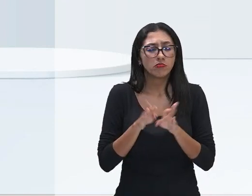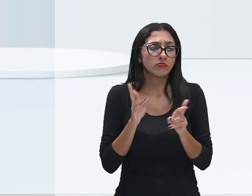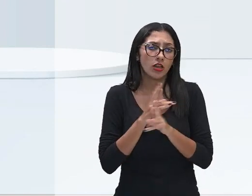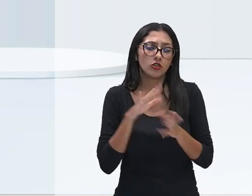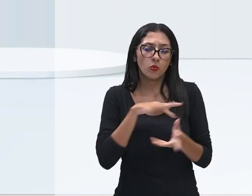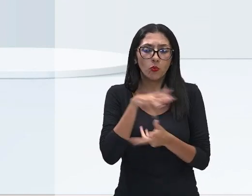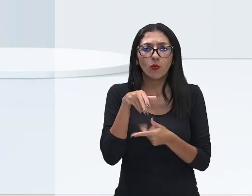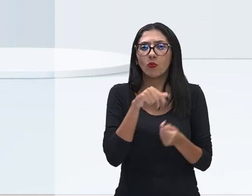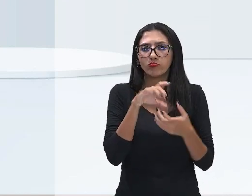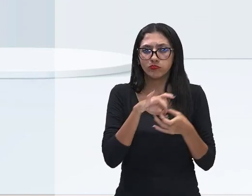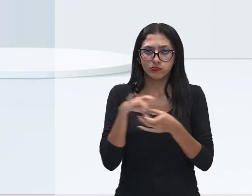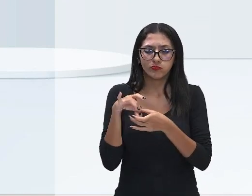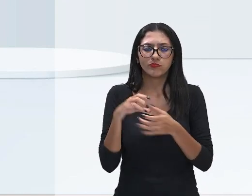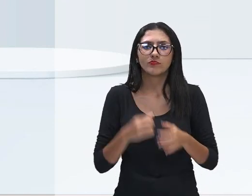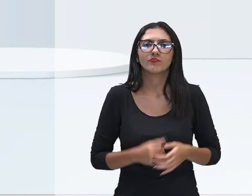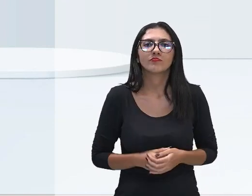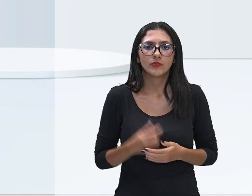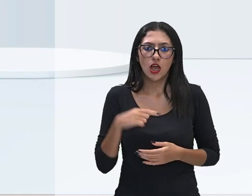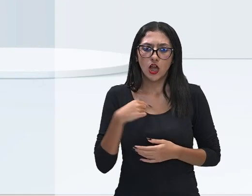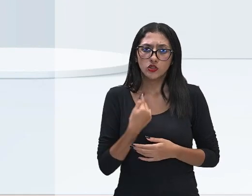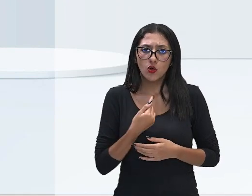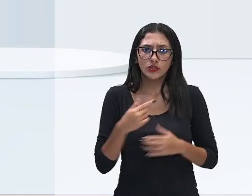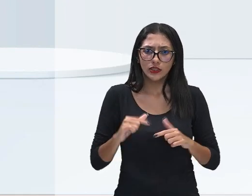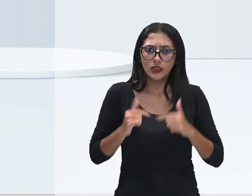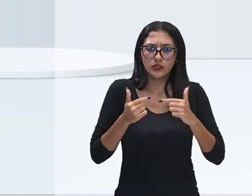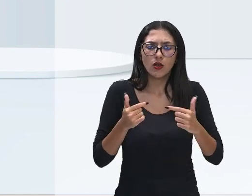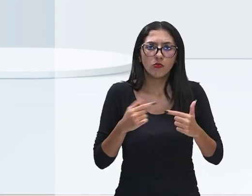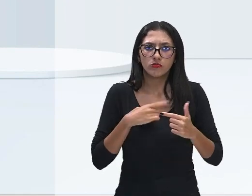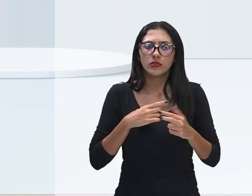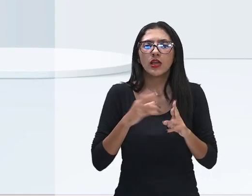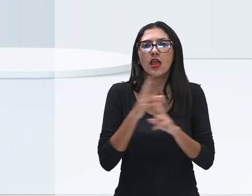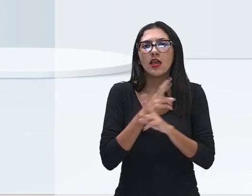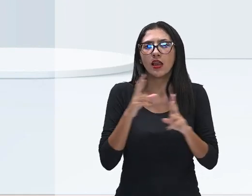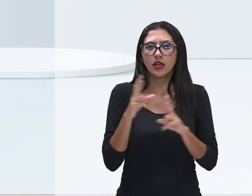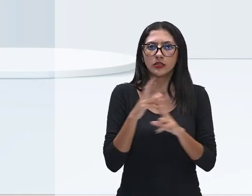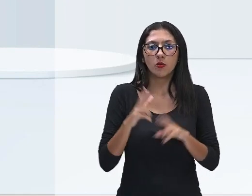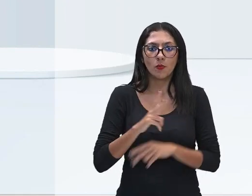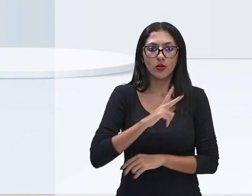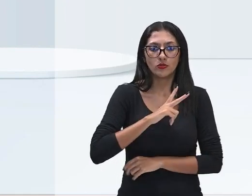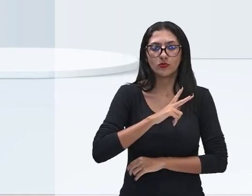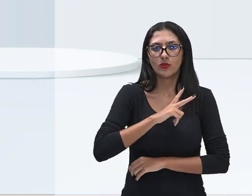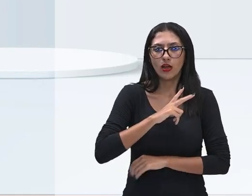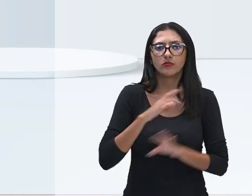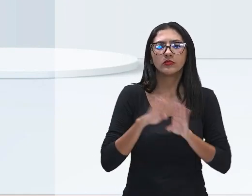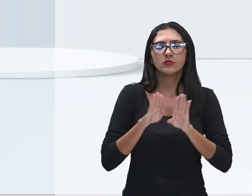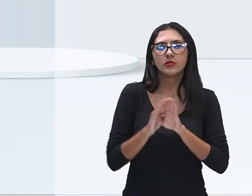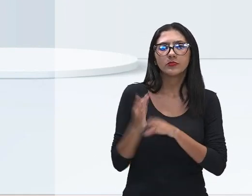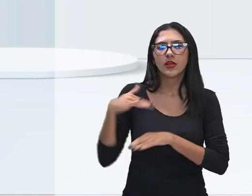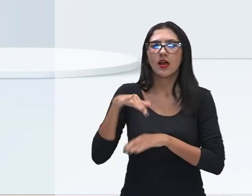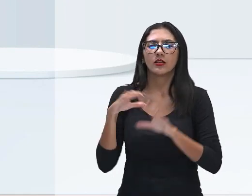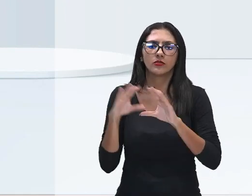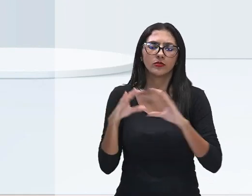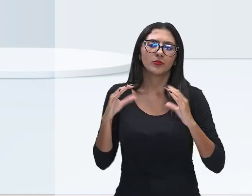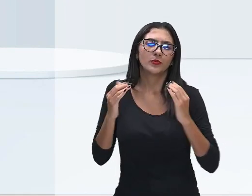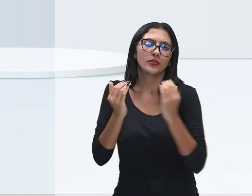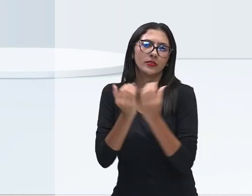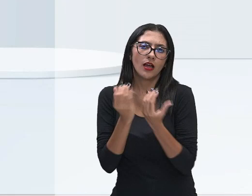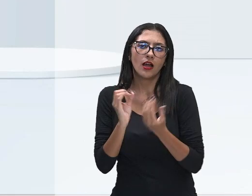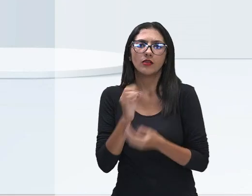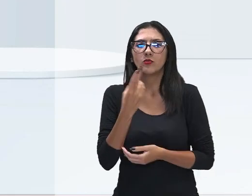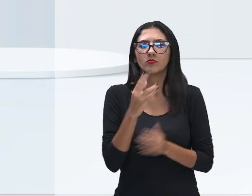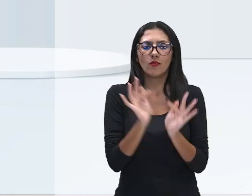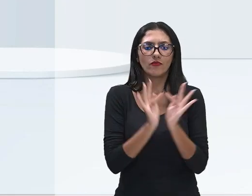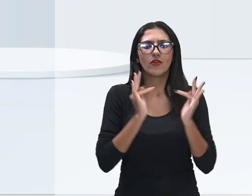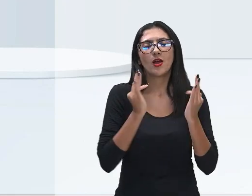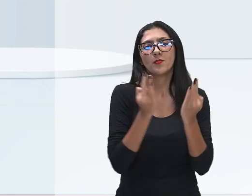nossas ações vão trazer um impacto não só para mim, mas ela pode trazer para a minha comunidade, para a minha